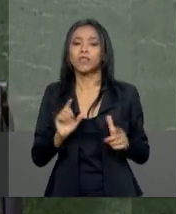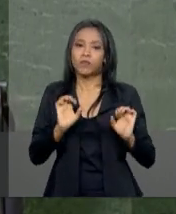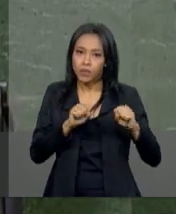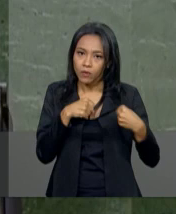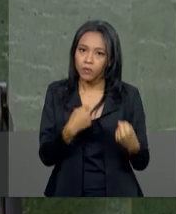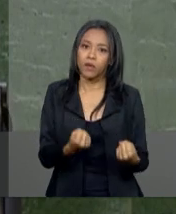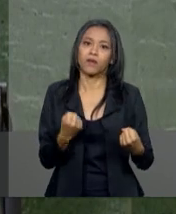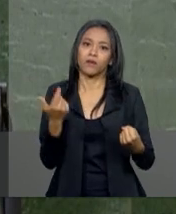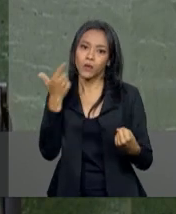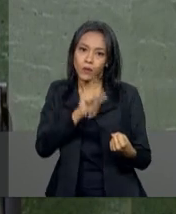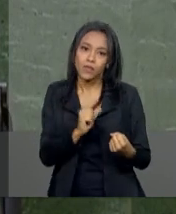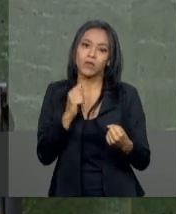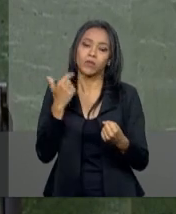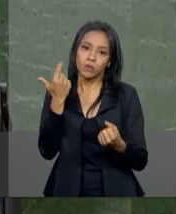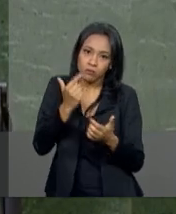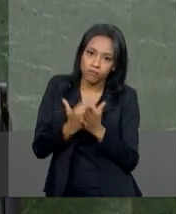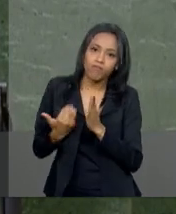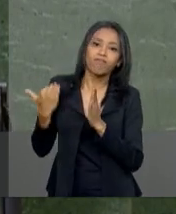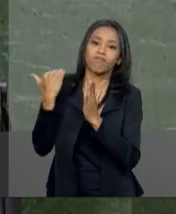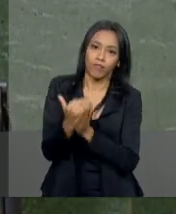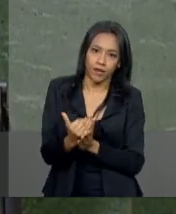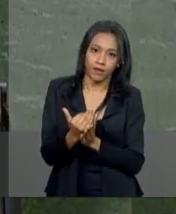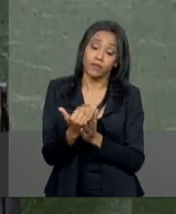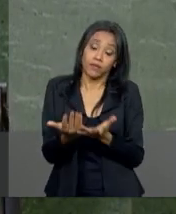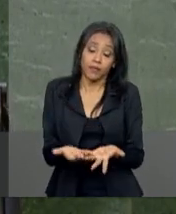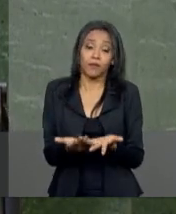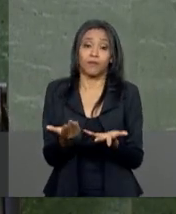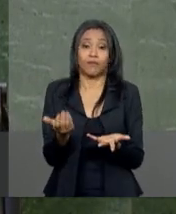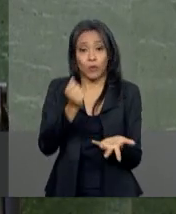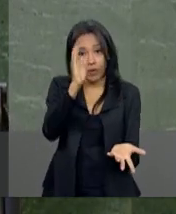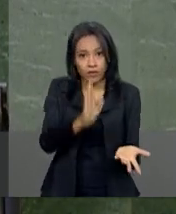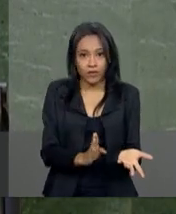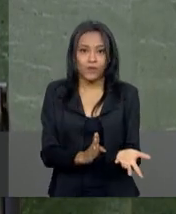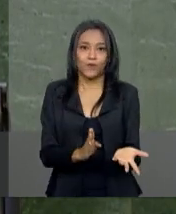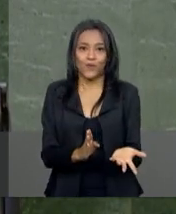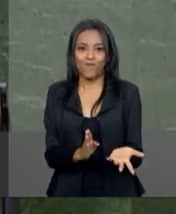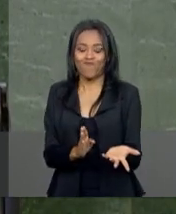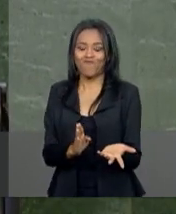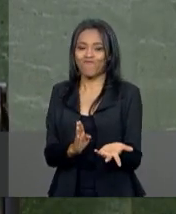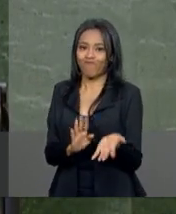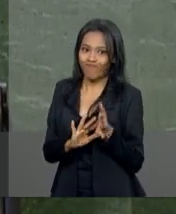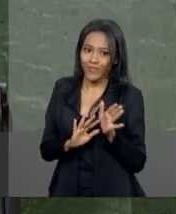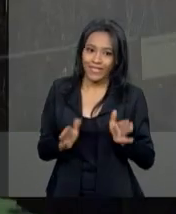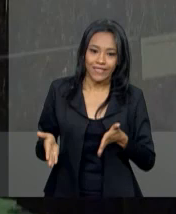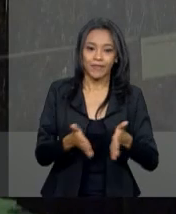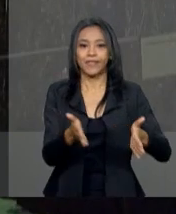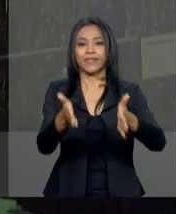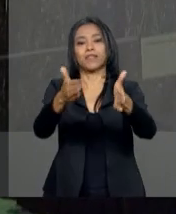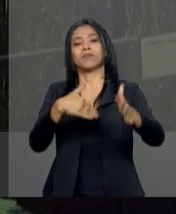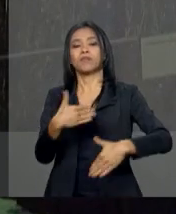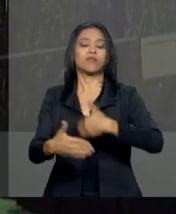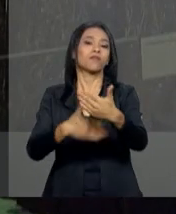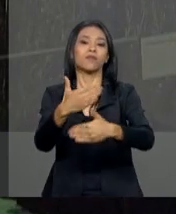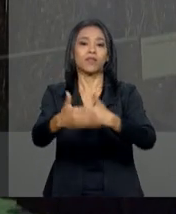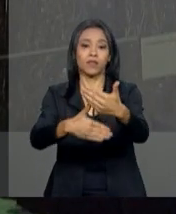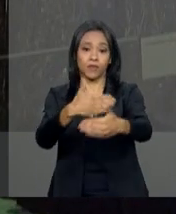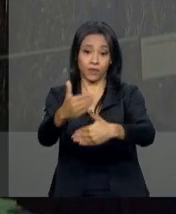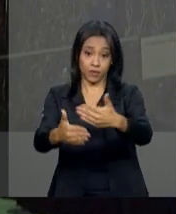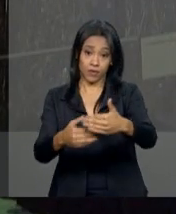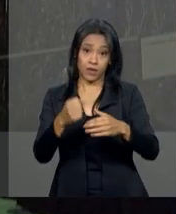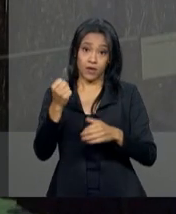ampliados portanto devolvemos o brasil ao trilho do desenvolvimento do país